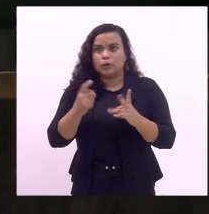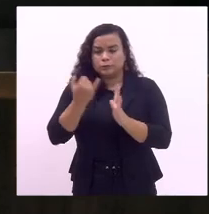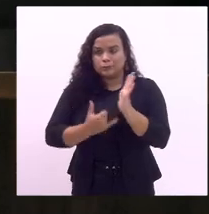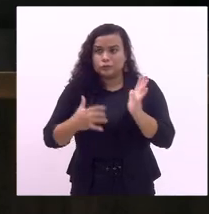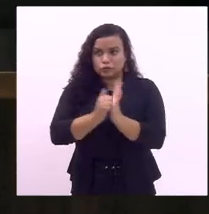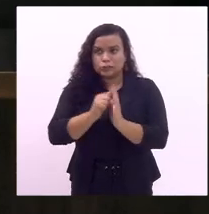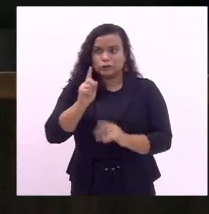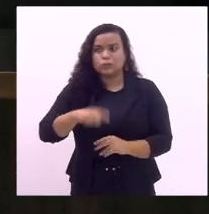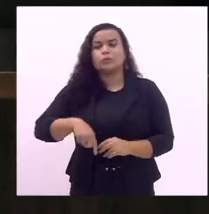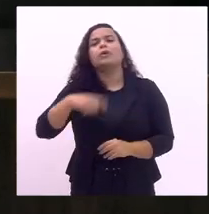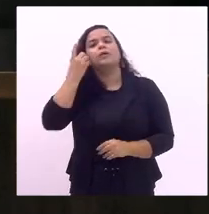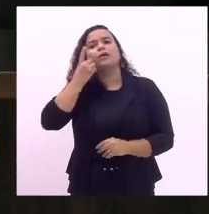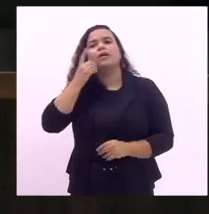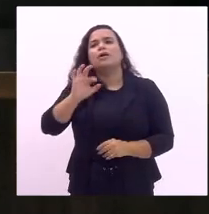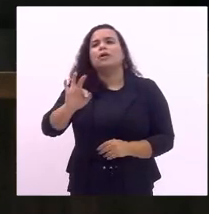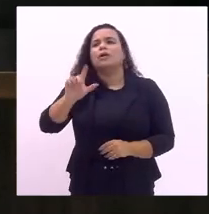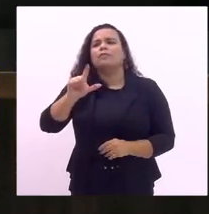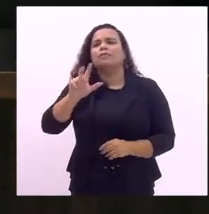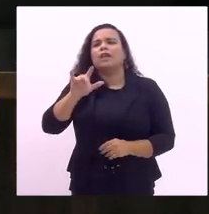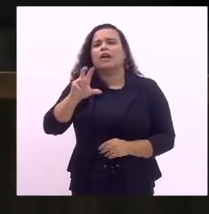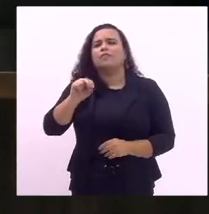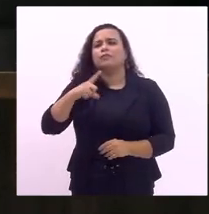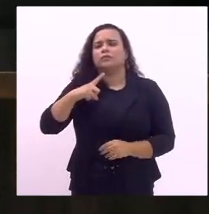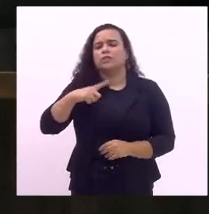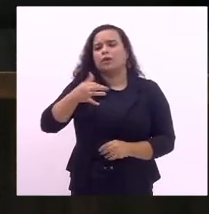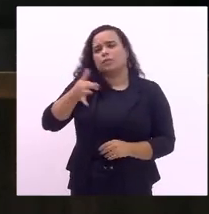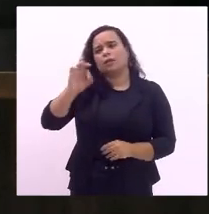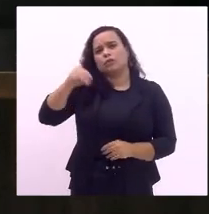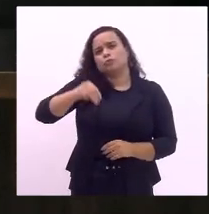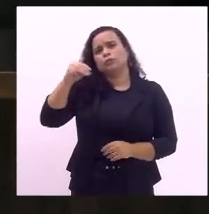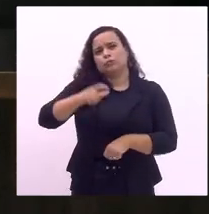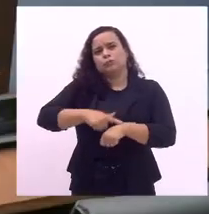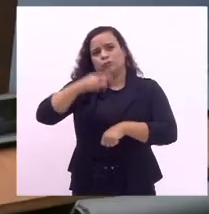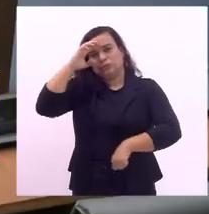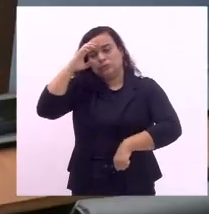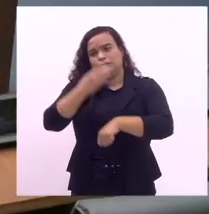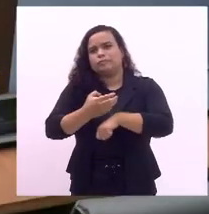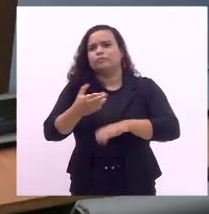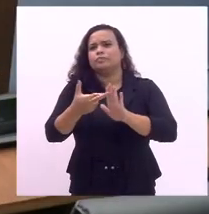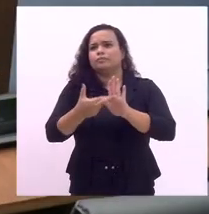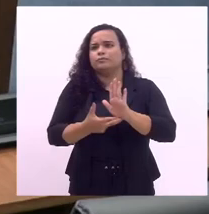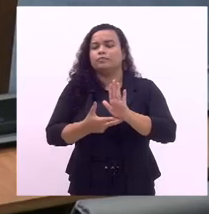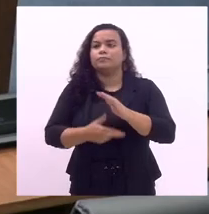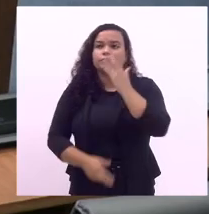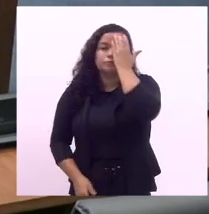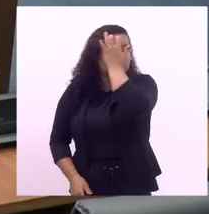é o nobre deputado Flávio Serafim. Vossa Excelência dispõe de 10 minutos no tempo regimental.